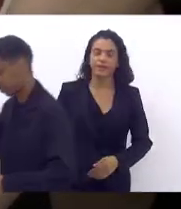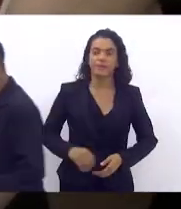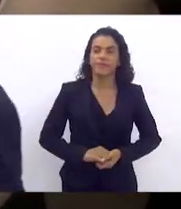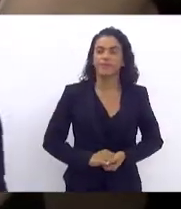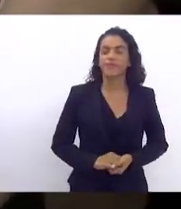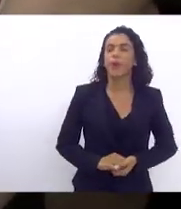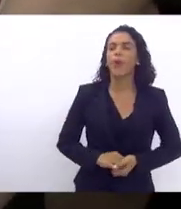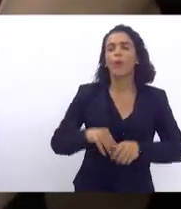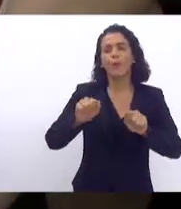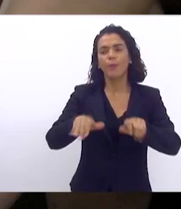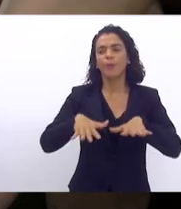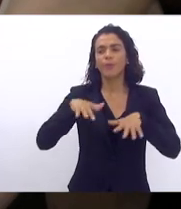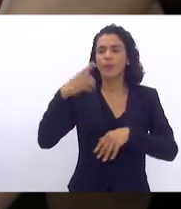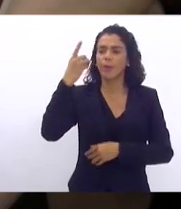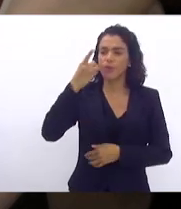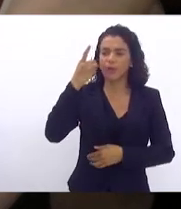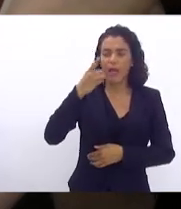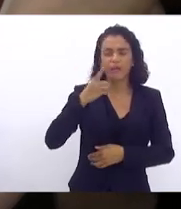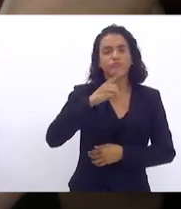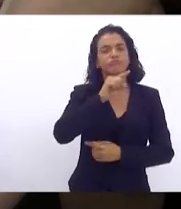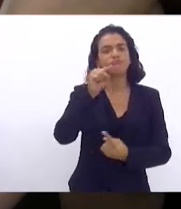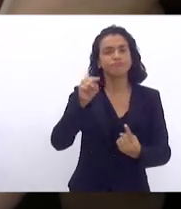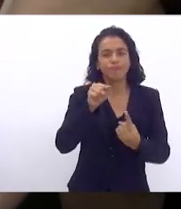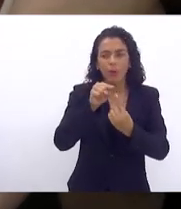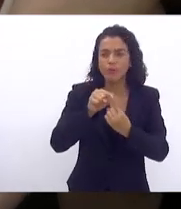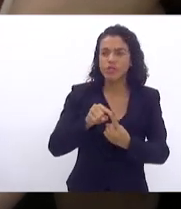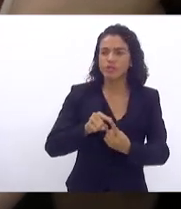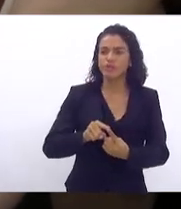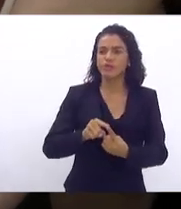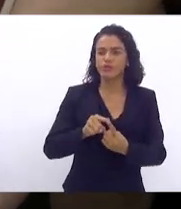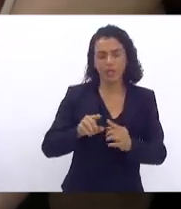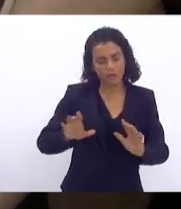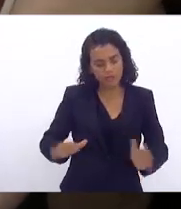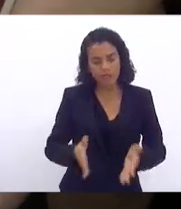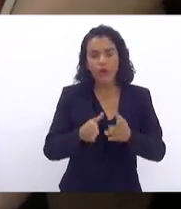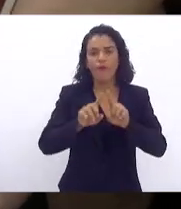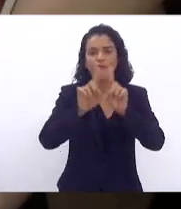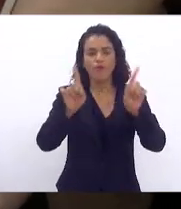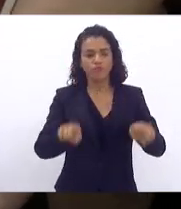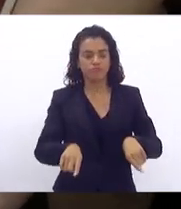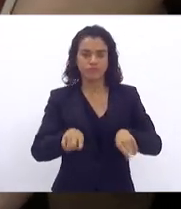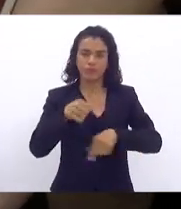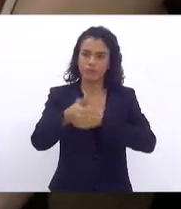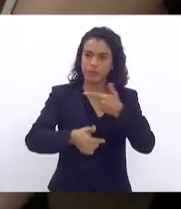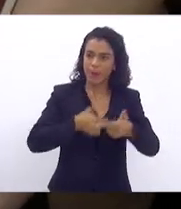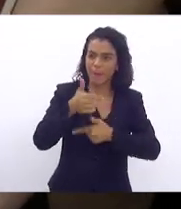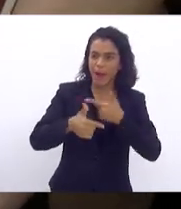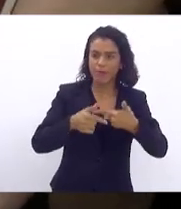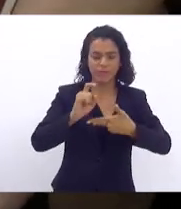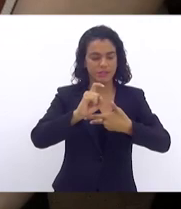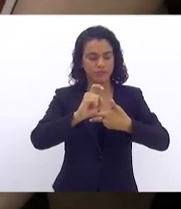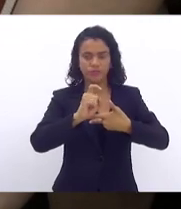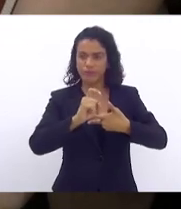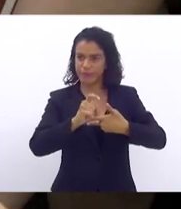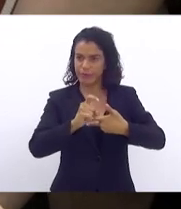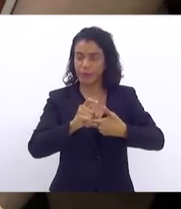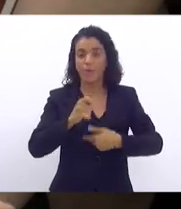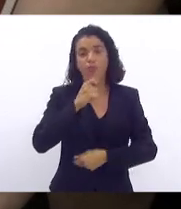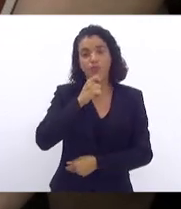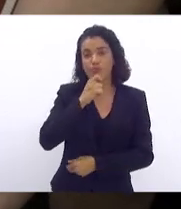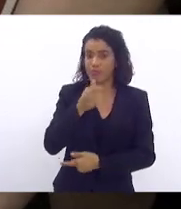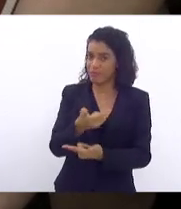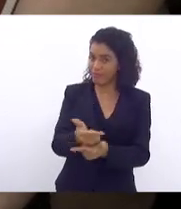deseja dar essa função executiva ao Instituto, função que ele não tem.